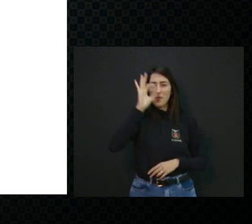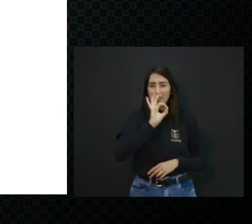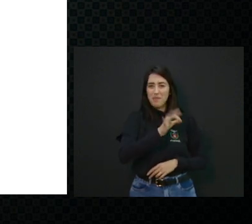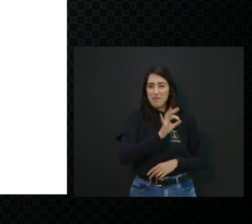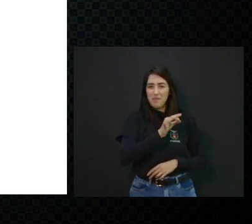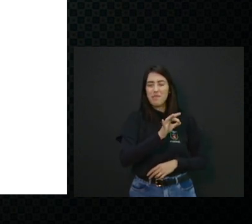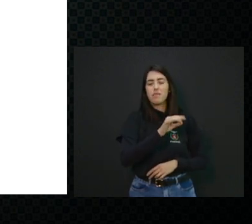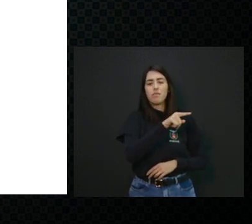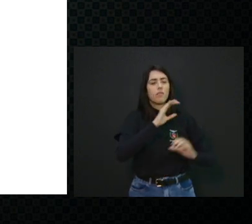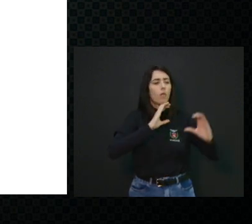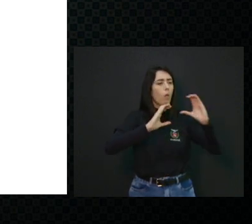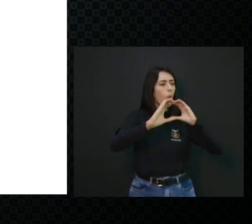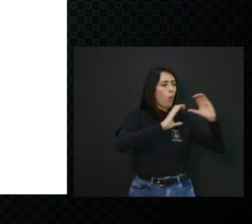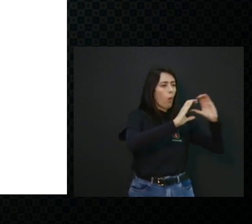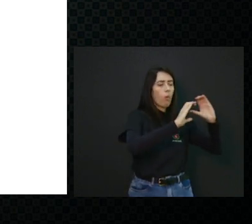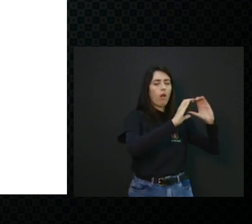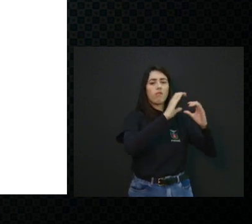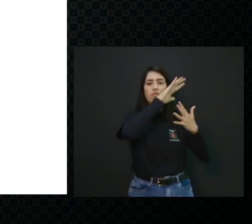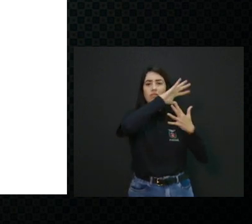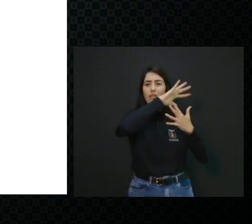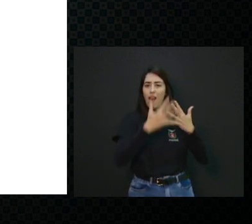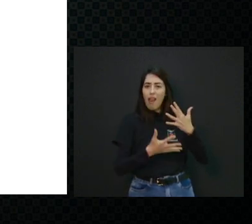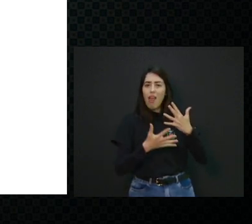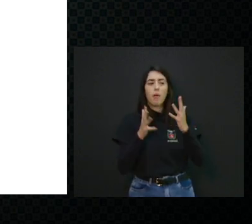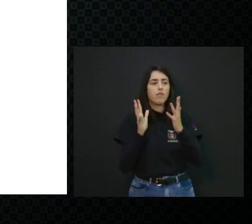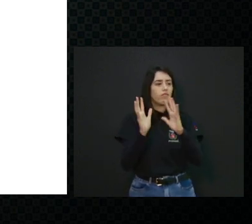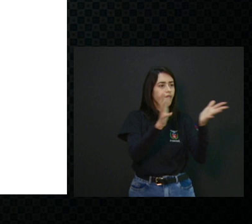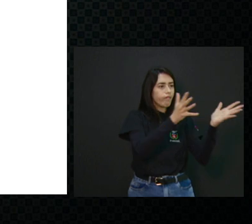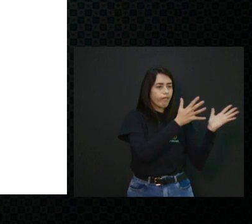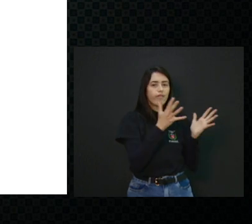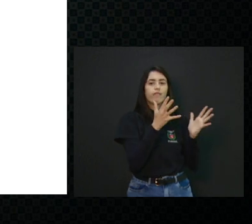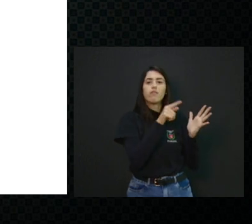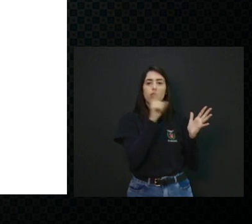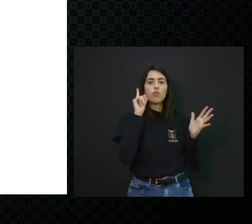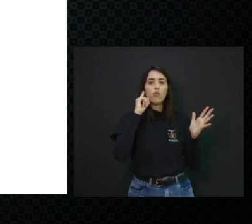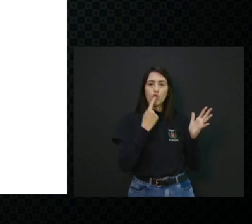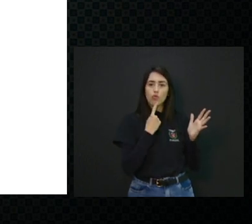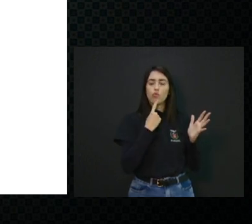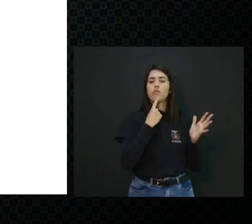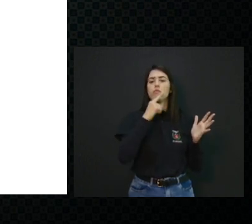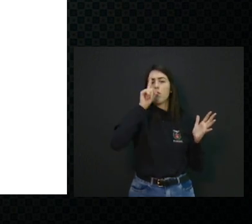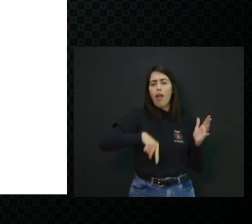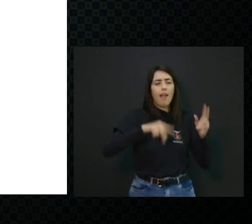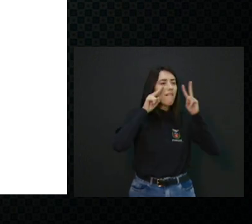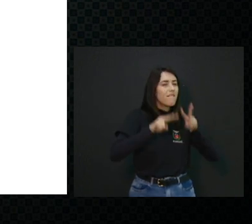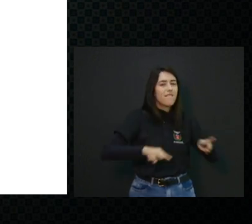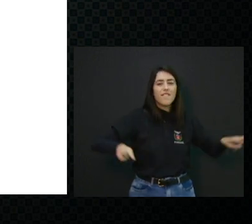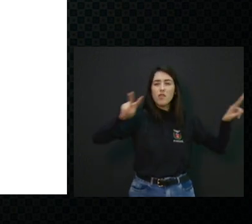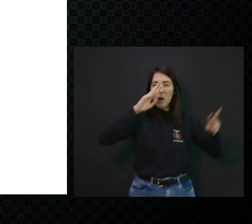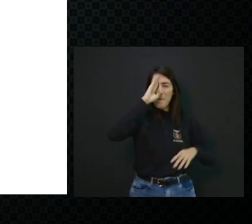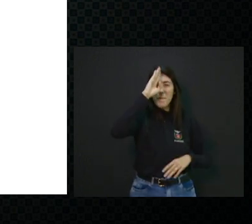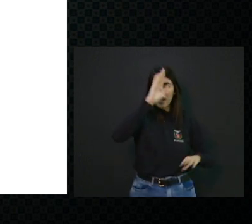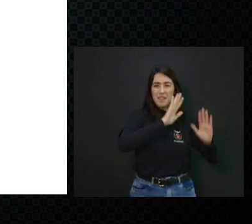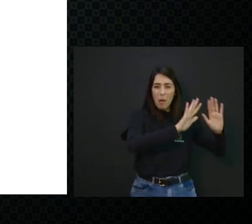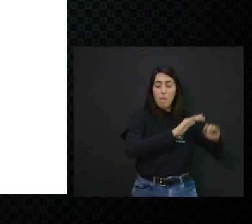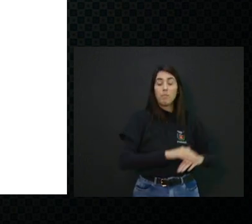ele se comunica com a linguagem gestual, ele é um sujeito extremamente visual. Agora, essa pessoa que